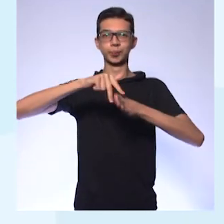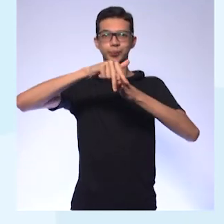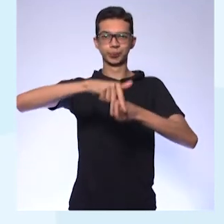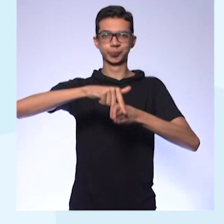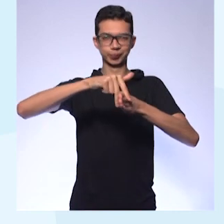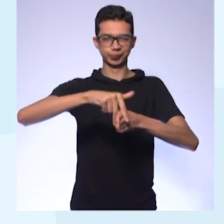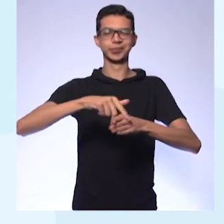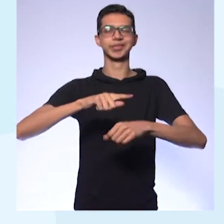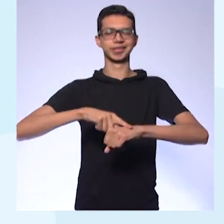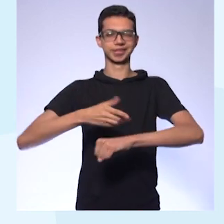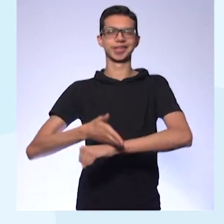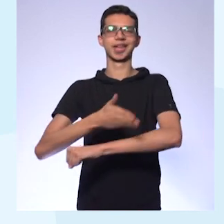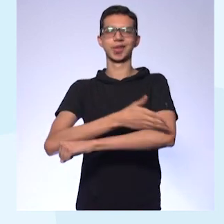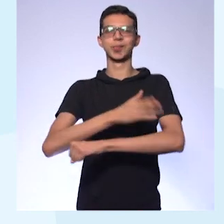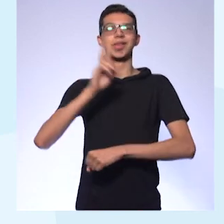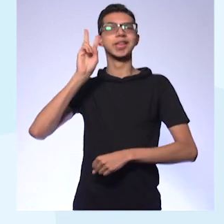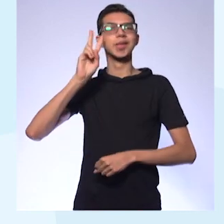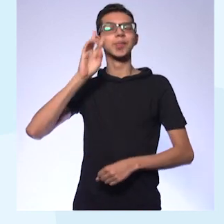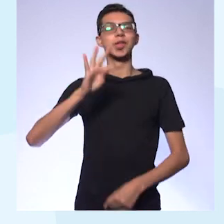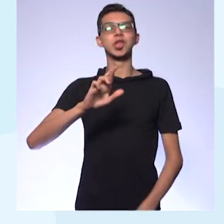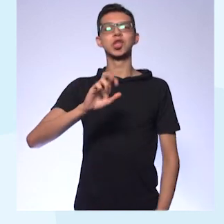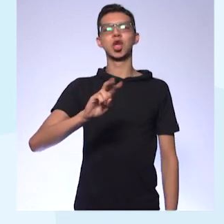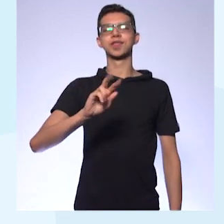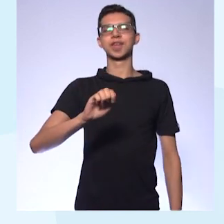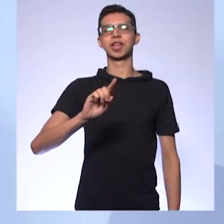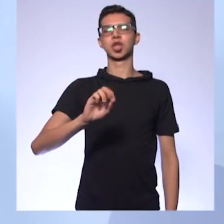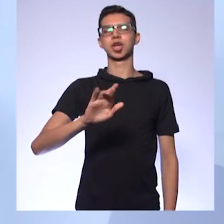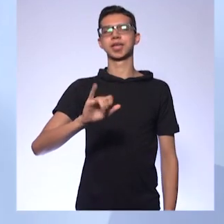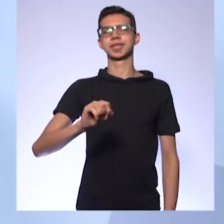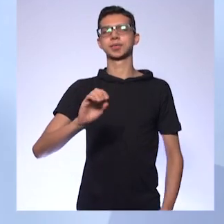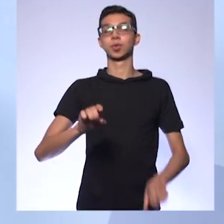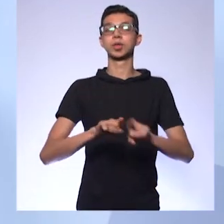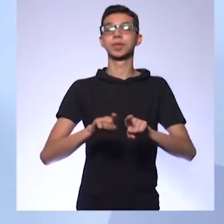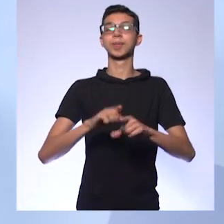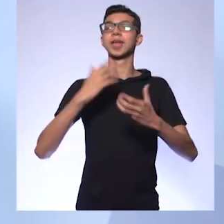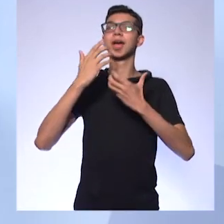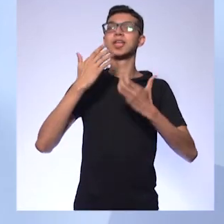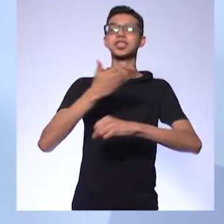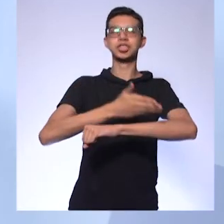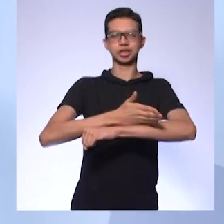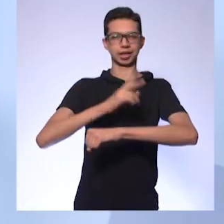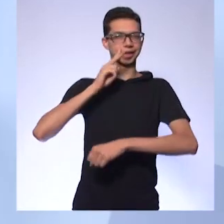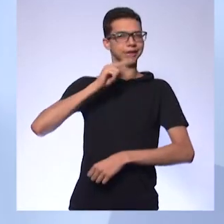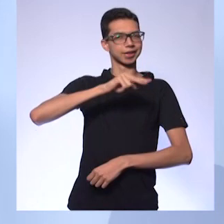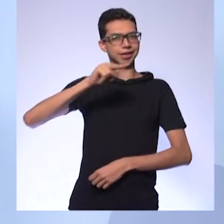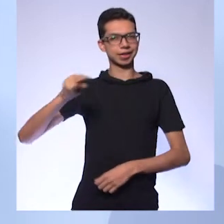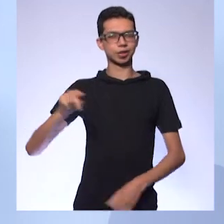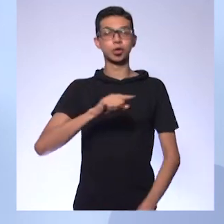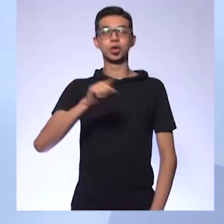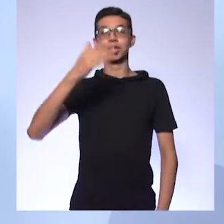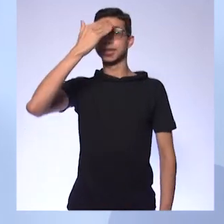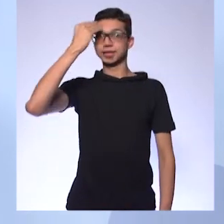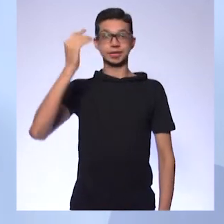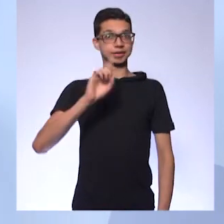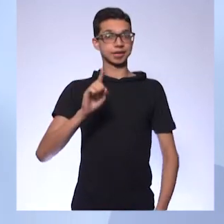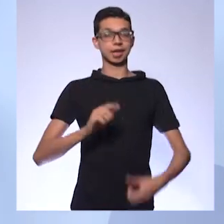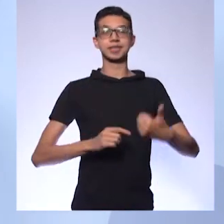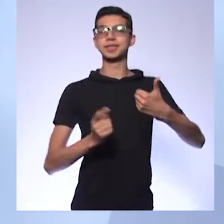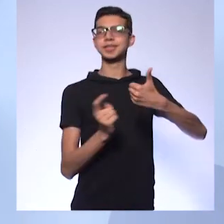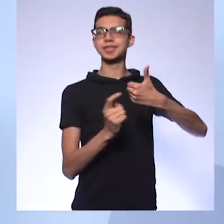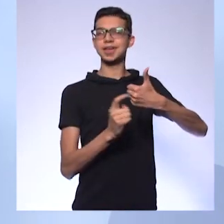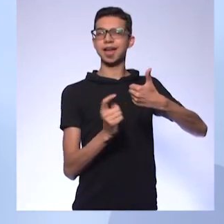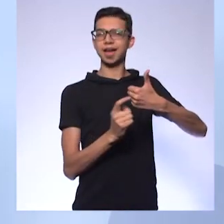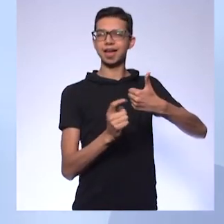principais características do trovadorismo e lemos cantigas medievais. Gente, não esqueça de você dar o like,